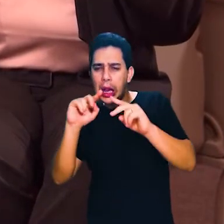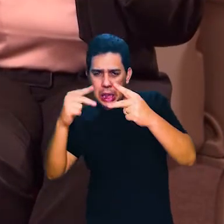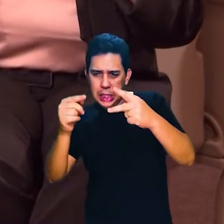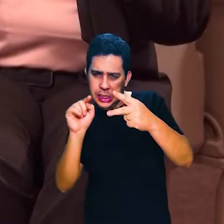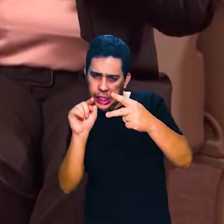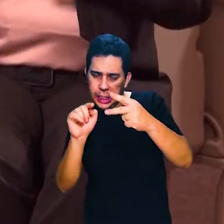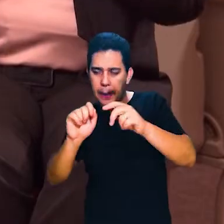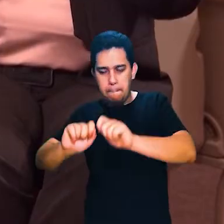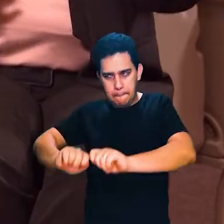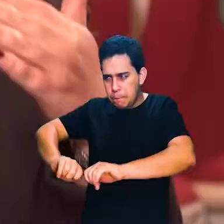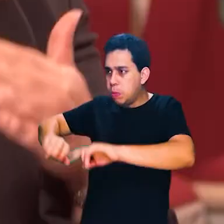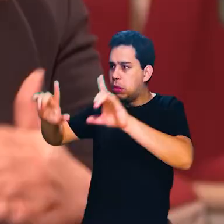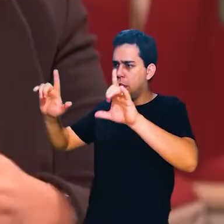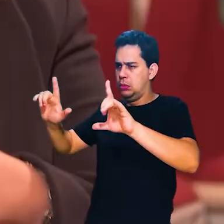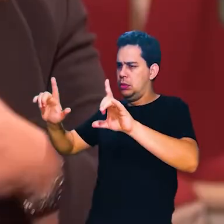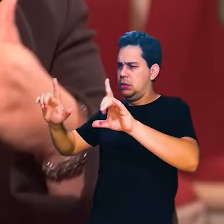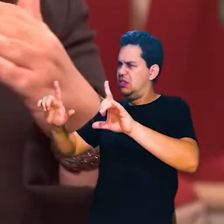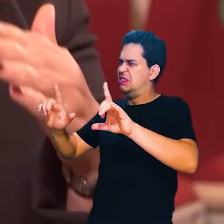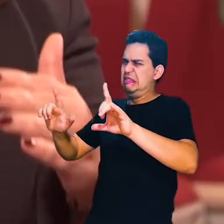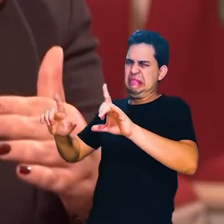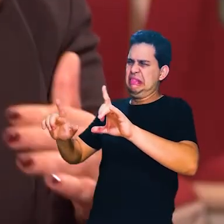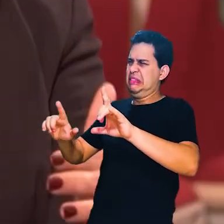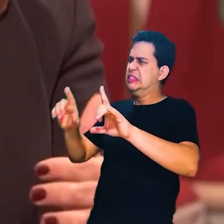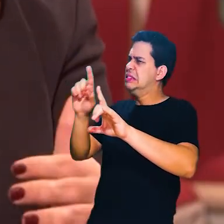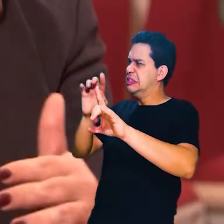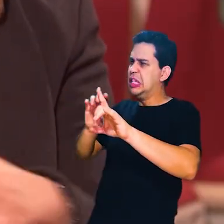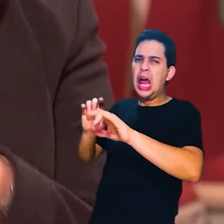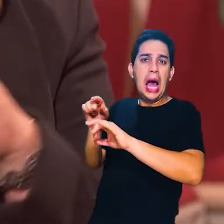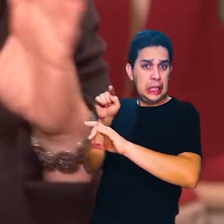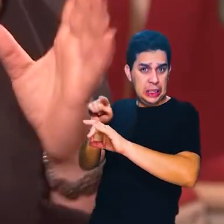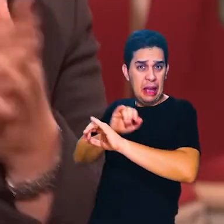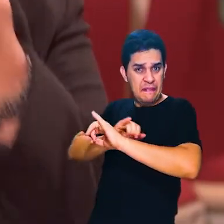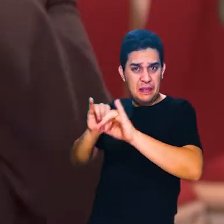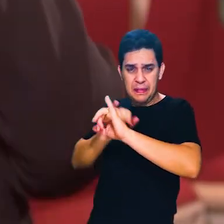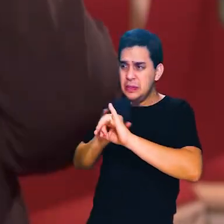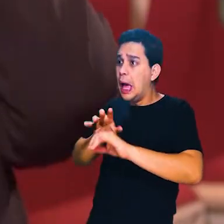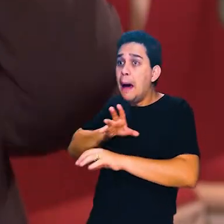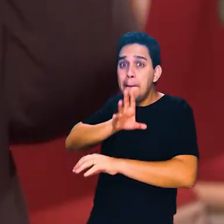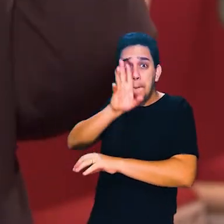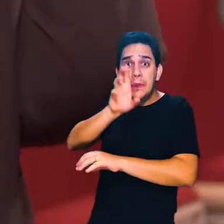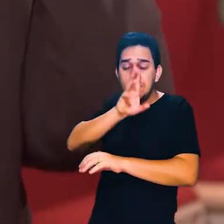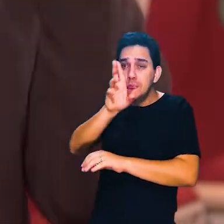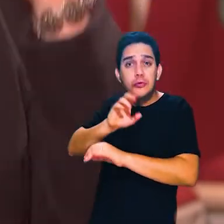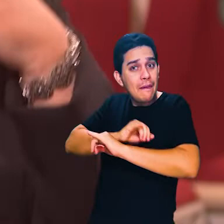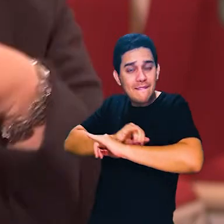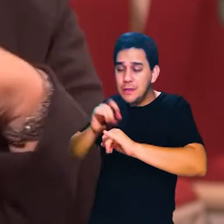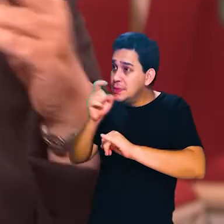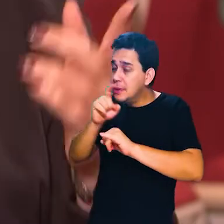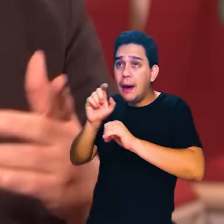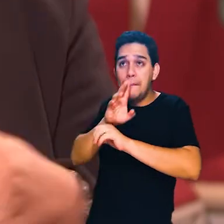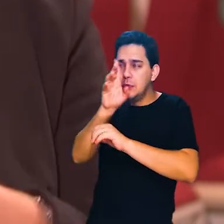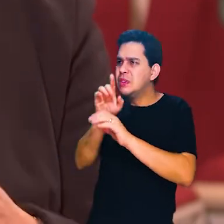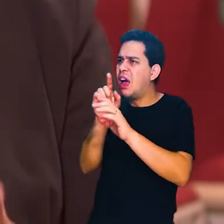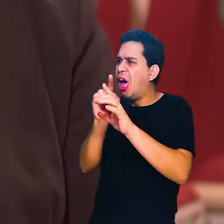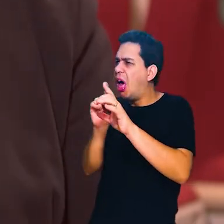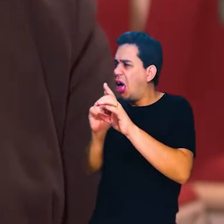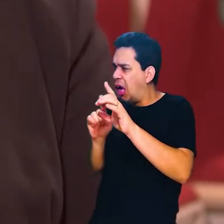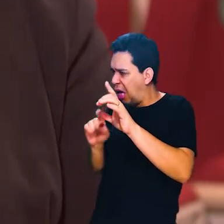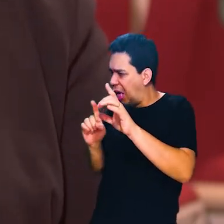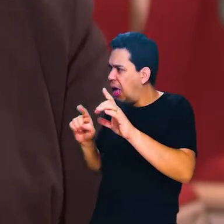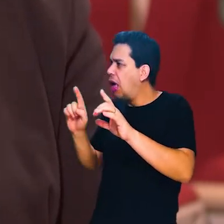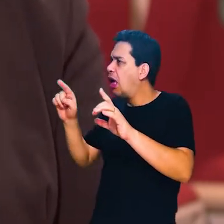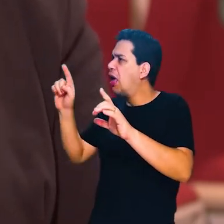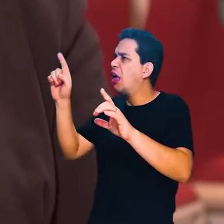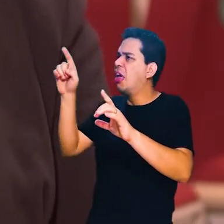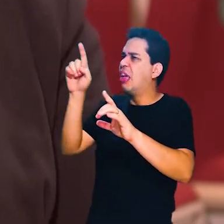tão bizarras dentro daquela mesma página que supostamente está noticiando coisas relevantes, no entanto, são